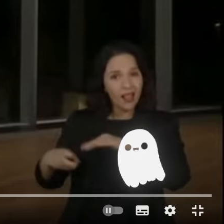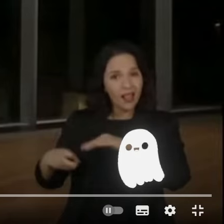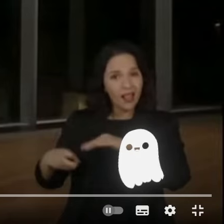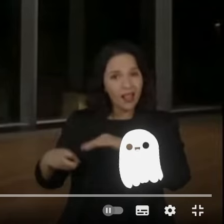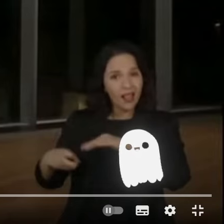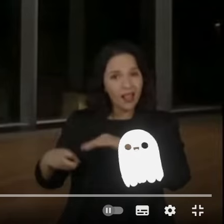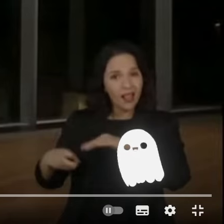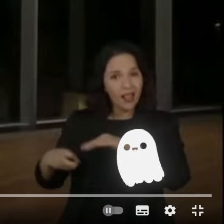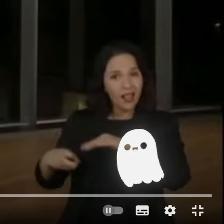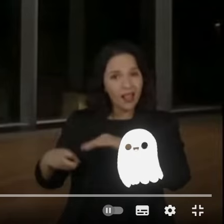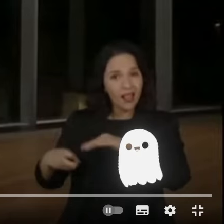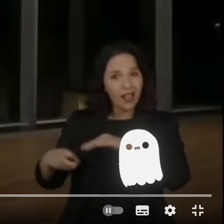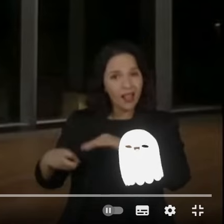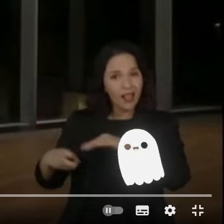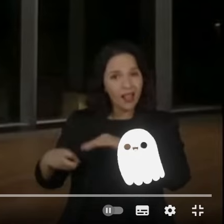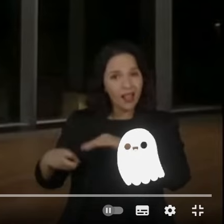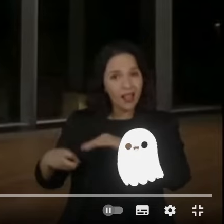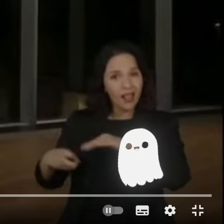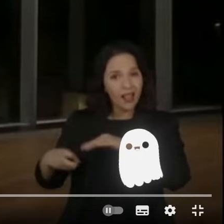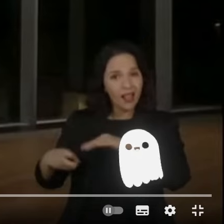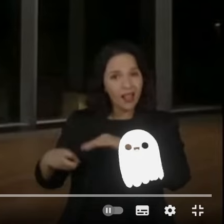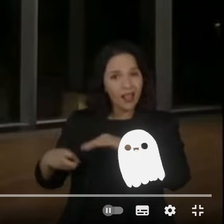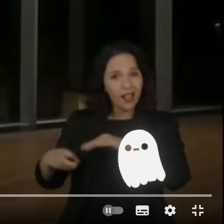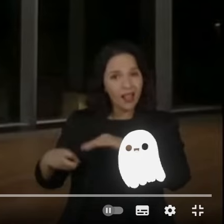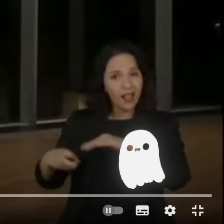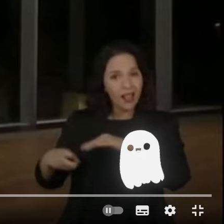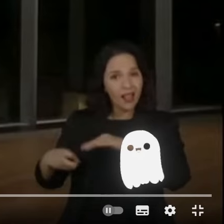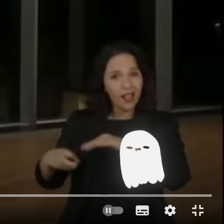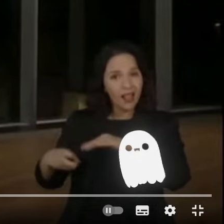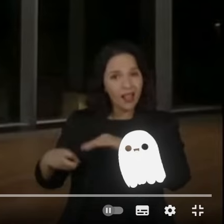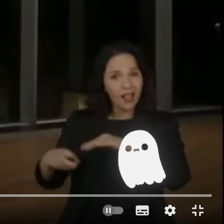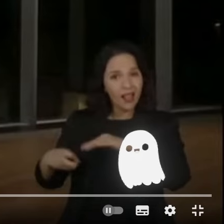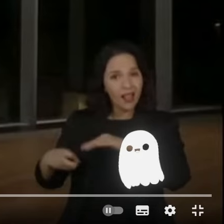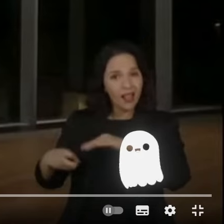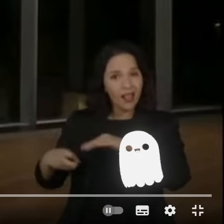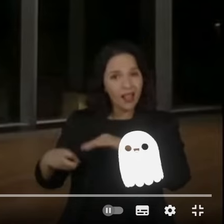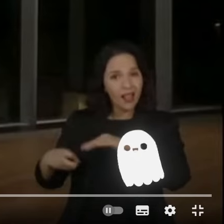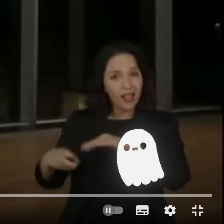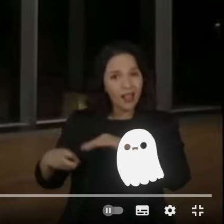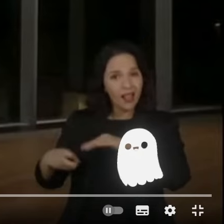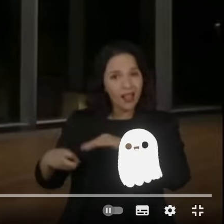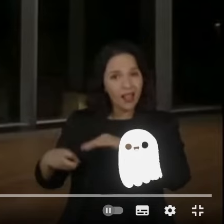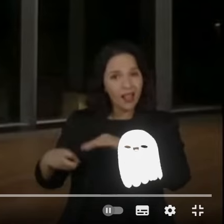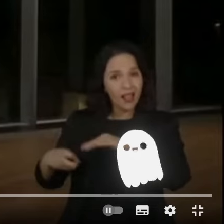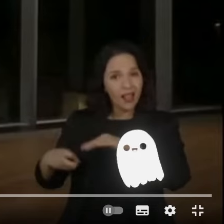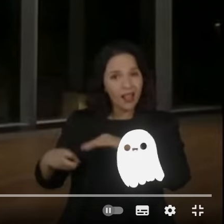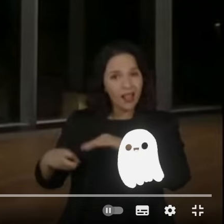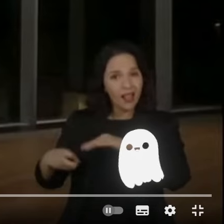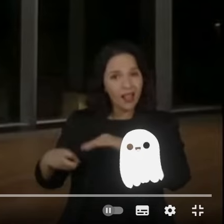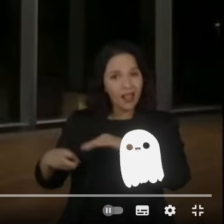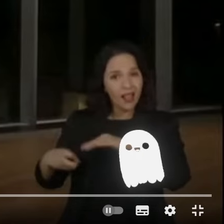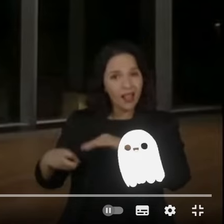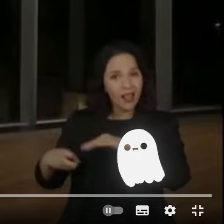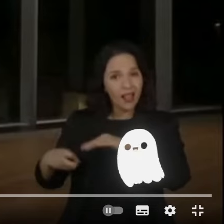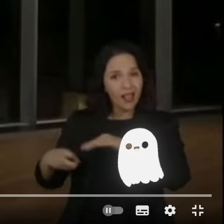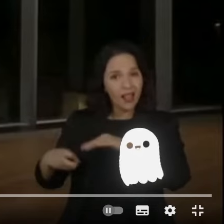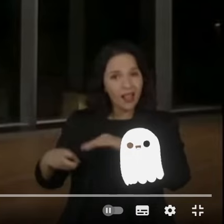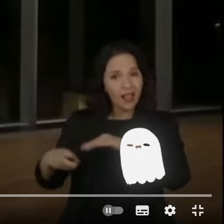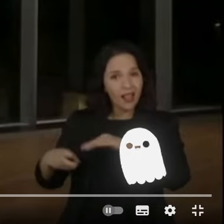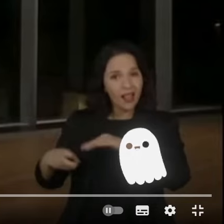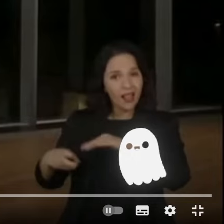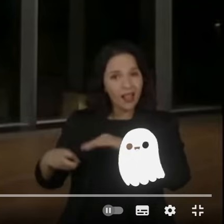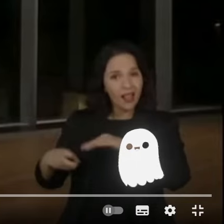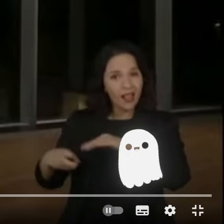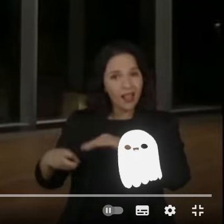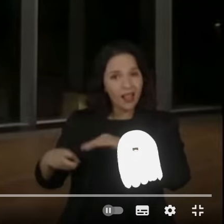que eu peguei e falei, vamos lá na casa abandonada à noite, tipo, investigar e tal. Porque eu e o Vini, a gente jogava muito Resident Evil, Parasite Eve,